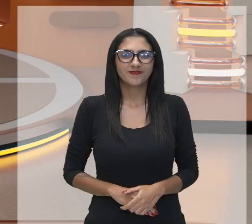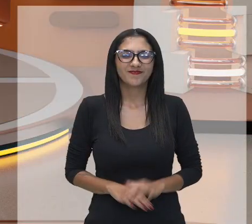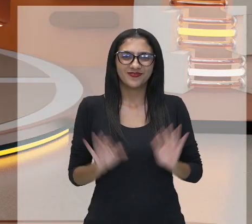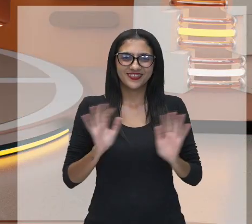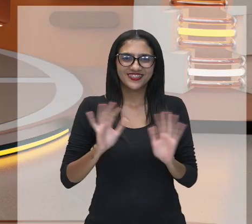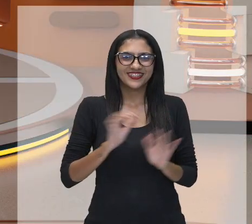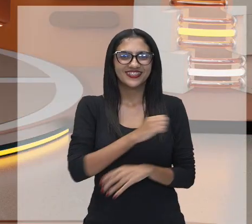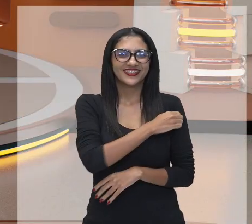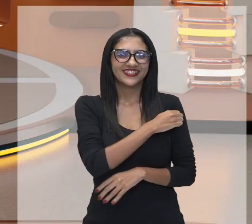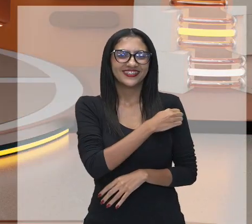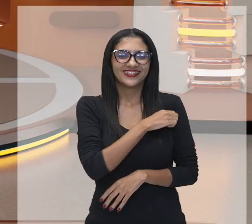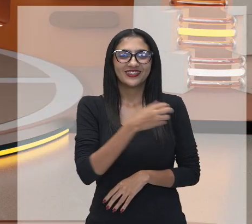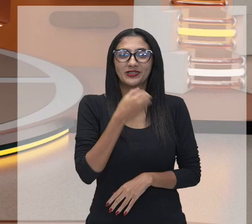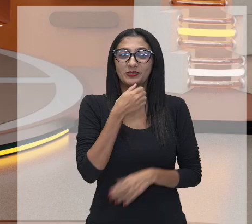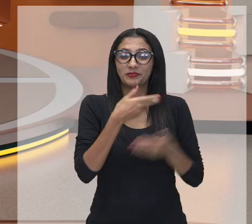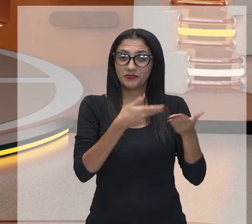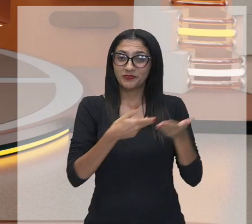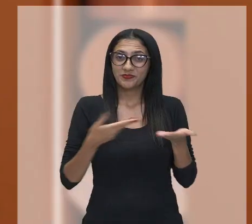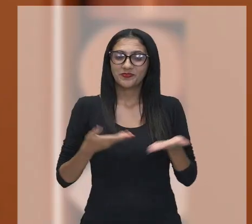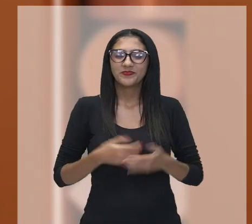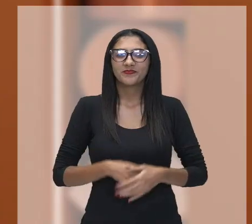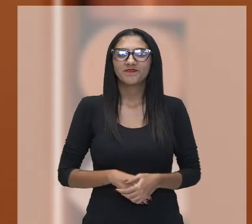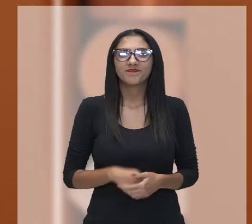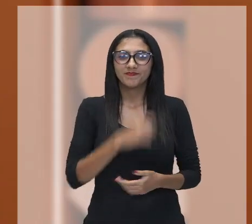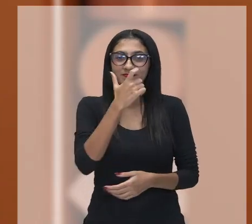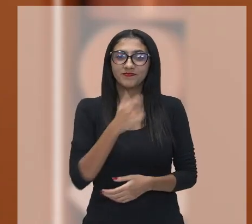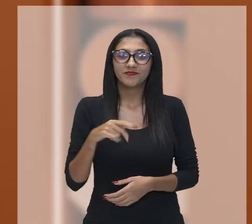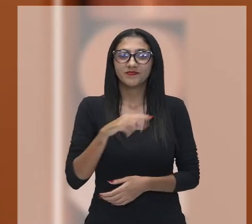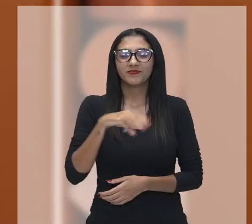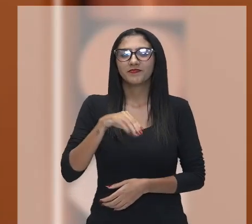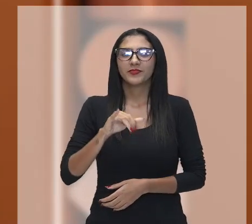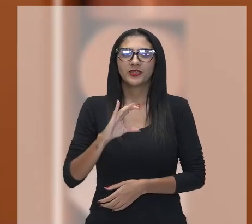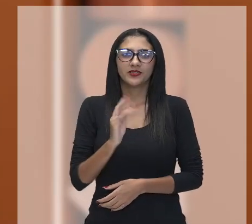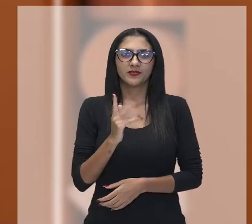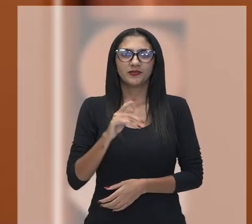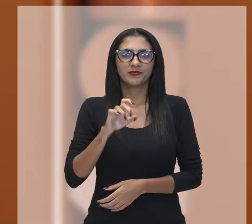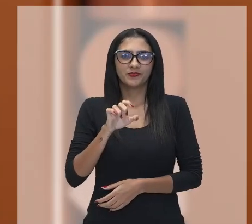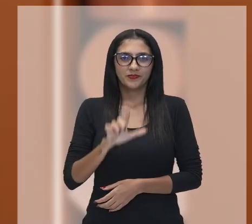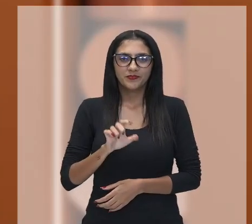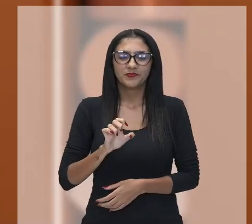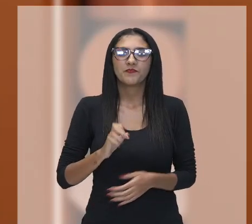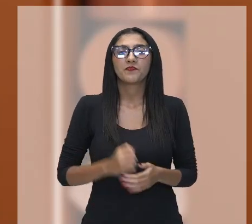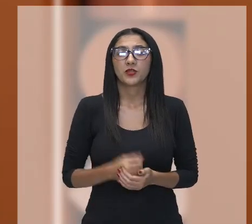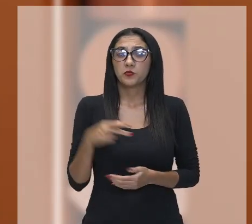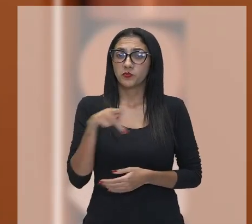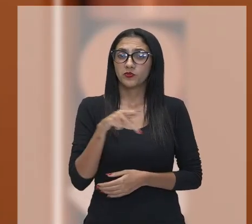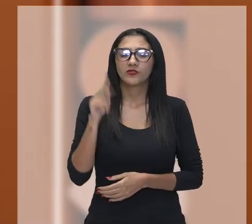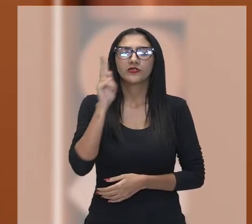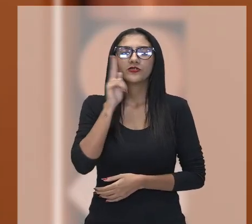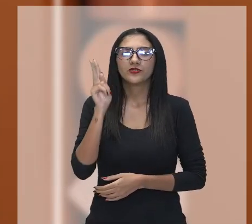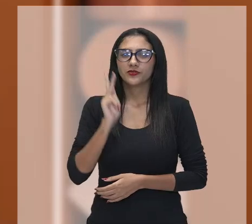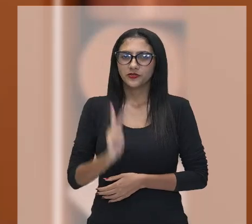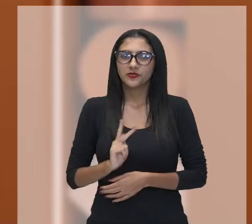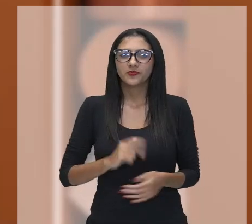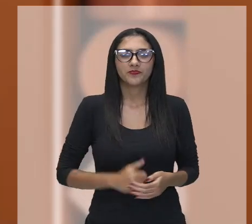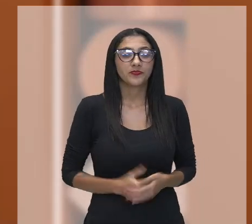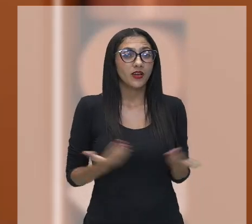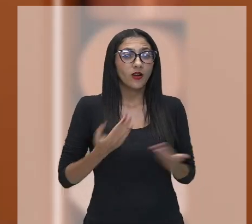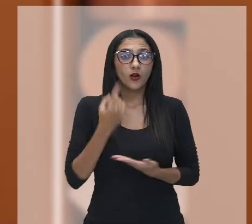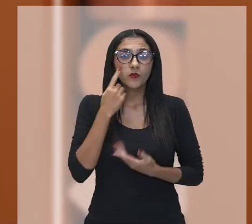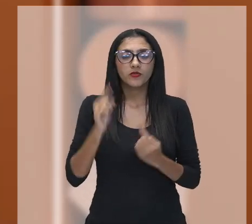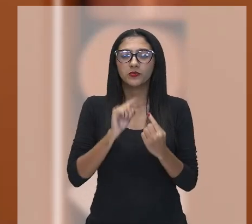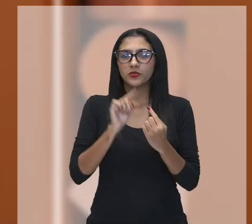queridos alunos, sejam bem-vindos. Eu sou a professora Michele Santos, professora de História, e vamos verificar o